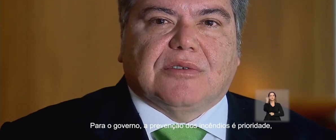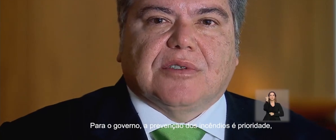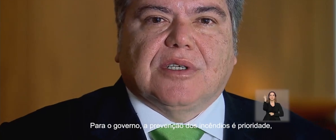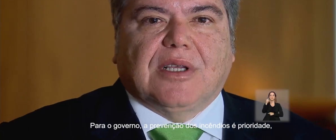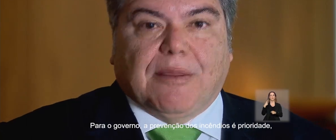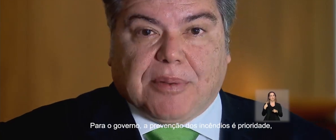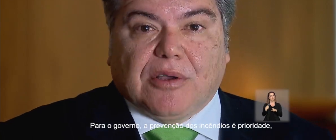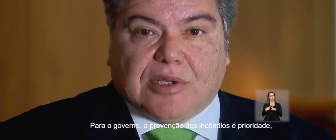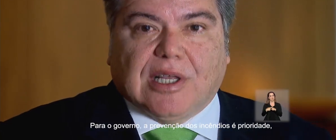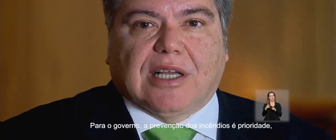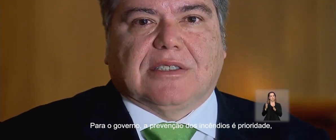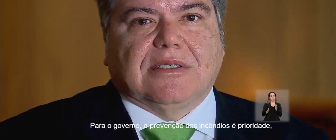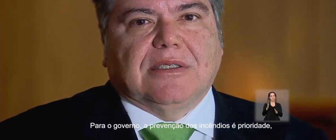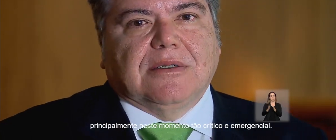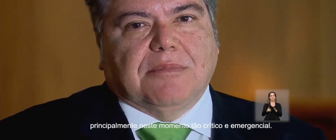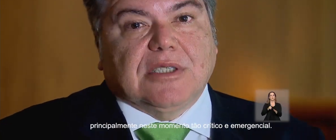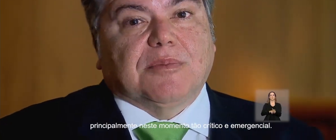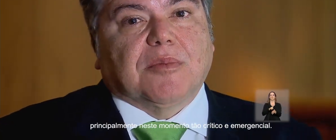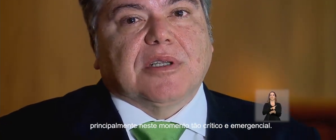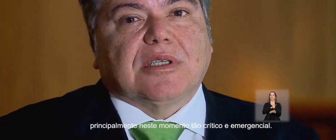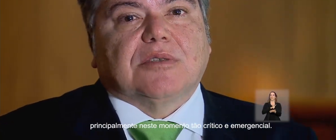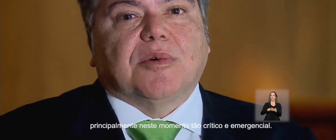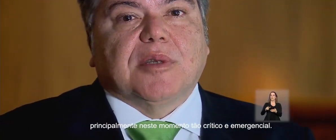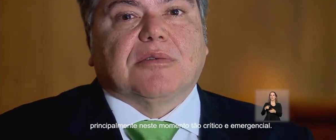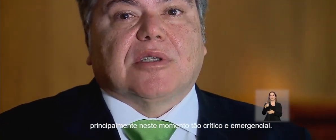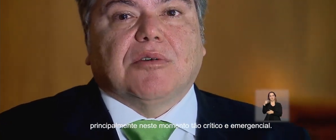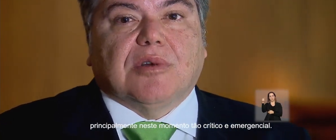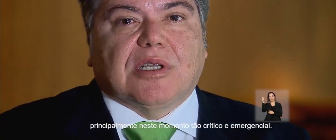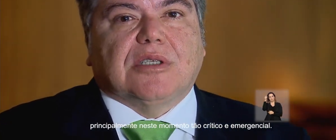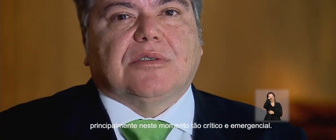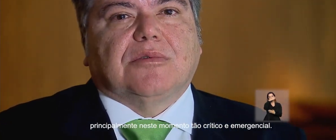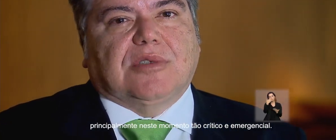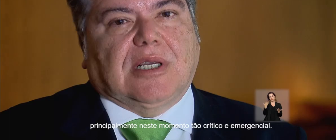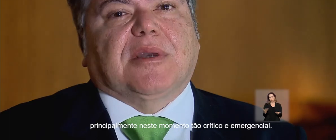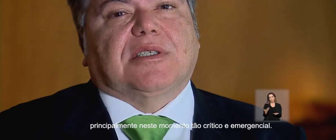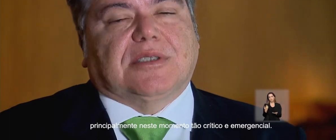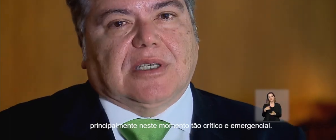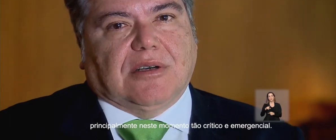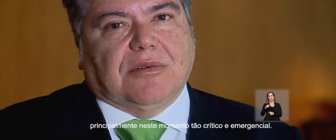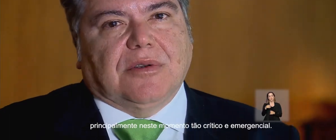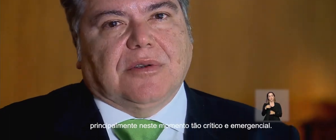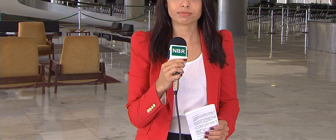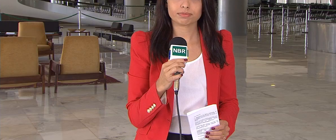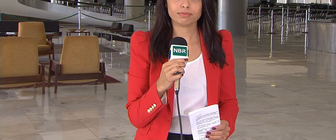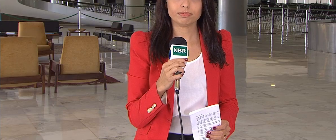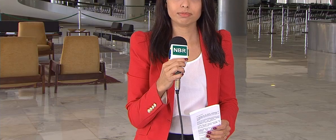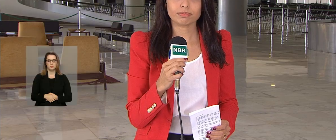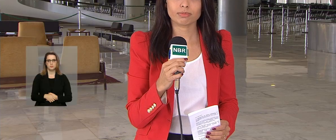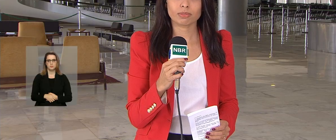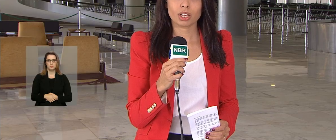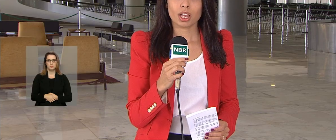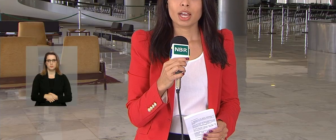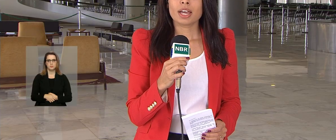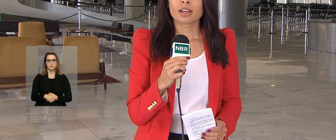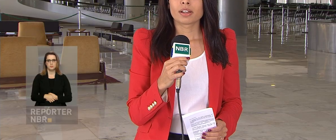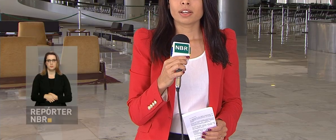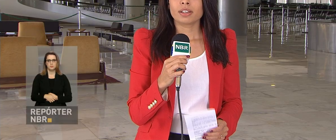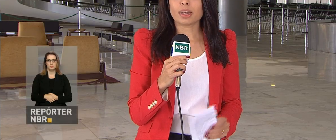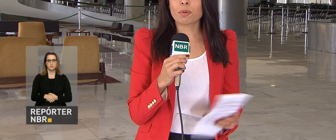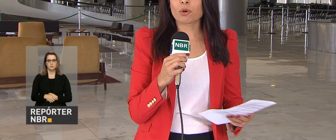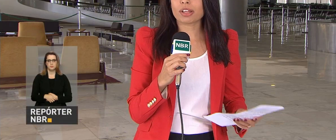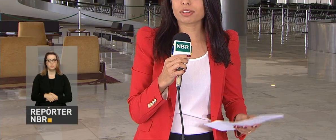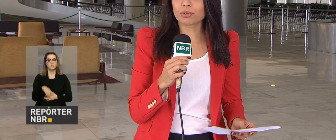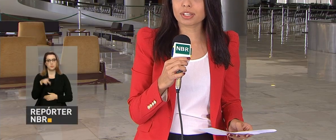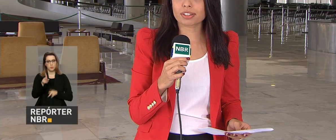incêndios é prioridade Principalmente nesse momento tão crítico e emergencial